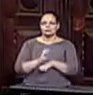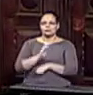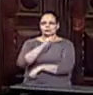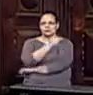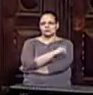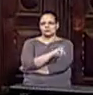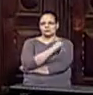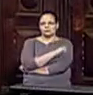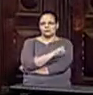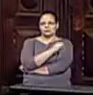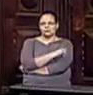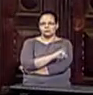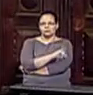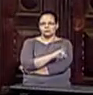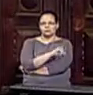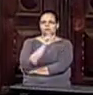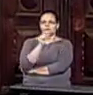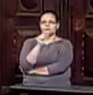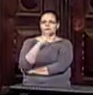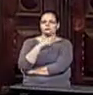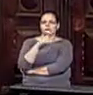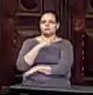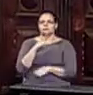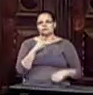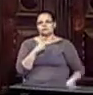Janeiro, aquele que tem